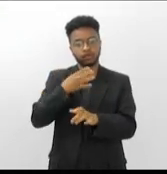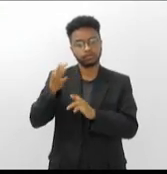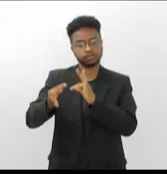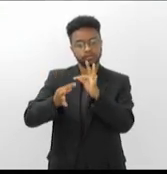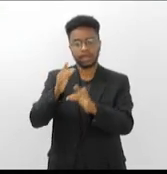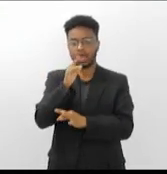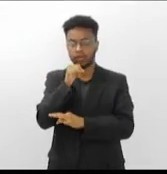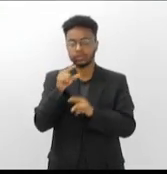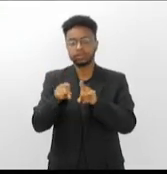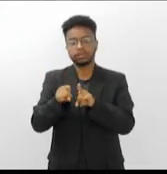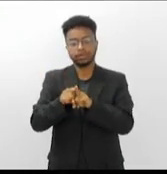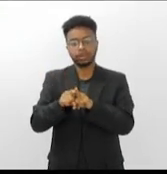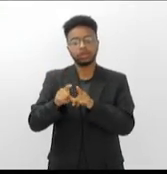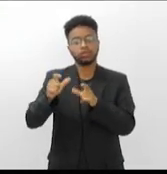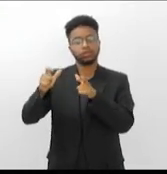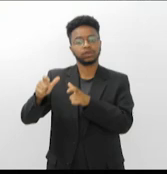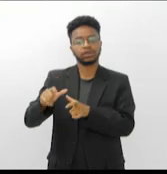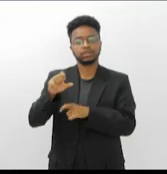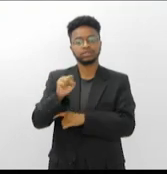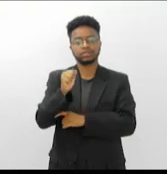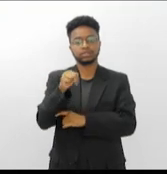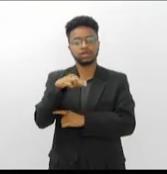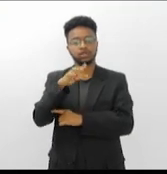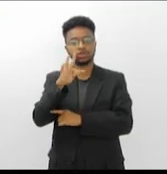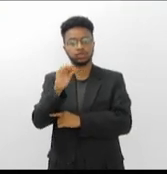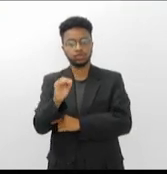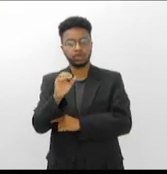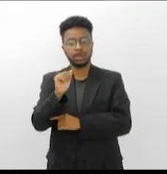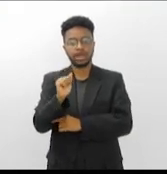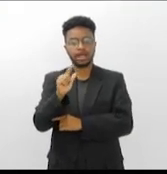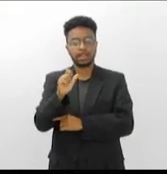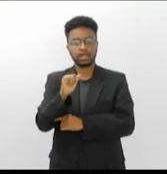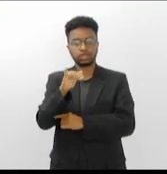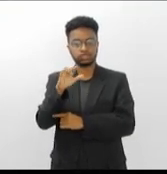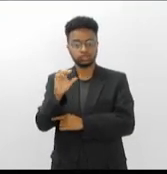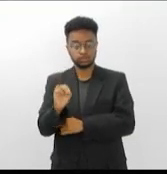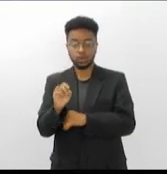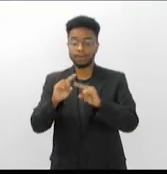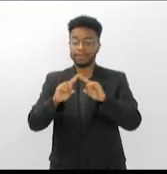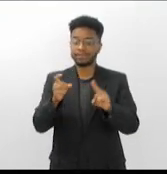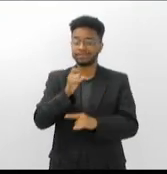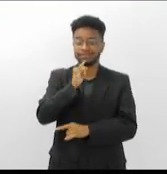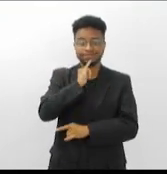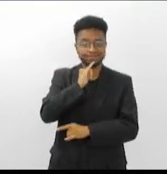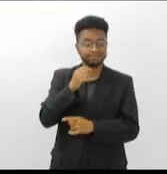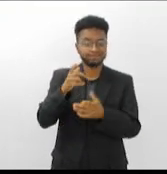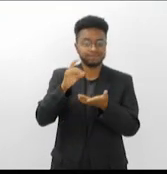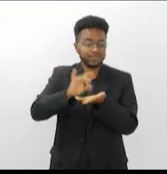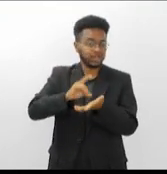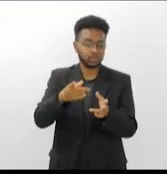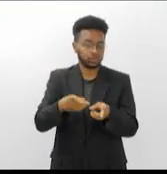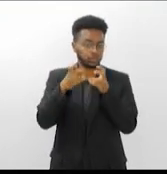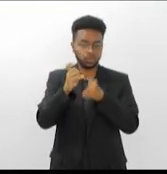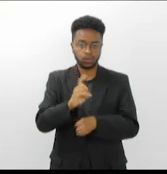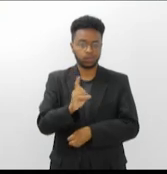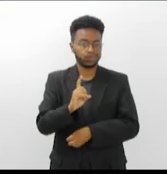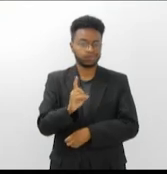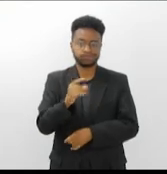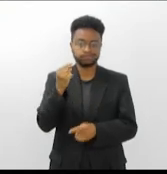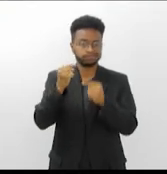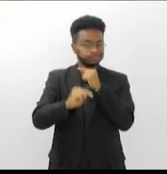para o distrito de Santo Aleixo. Mas, infelizmente, não é isso que nós estamos vendo